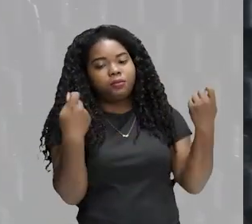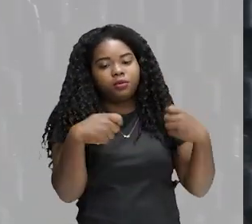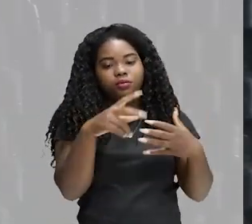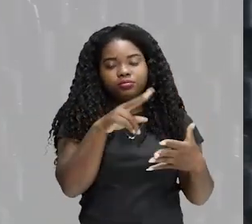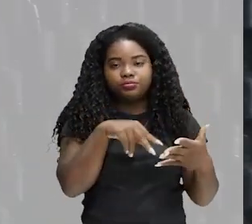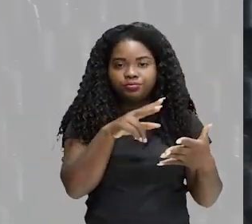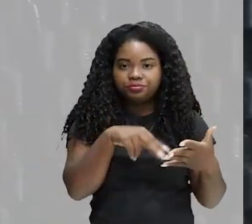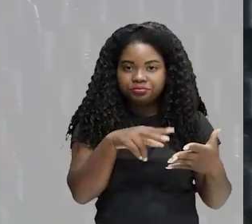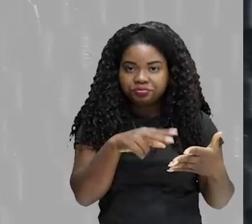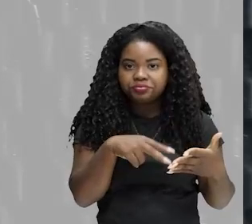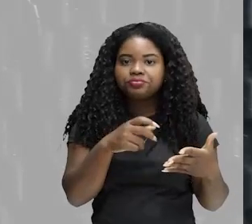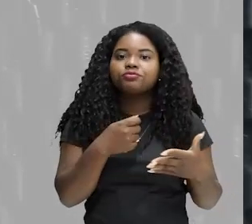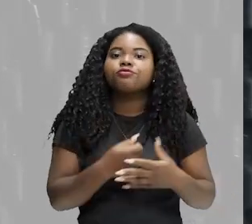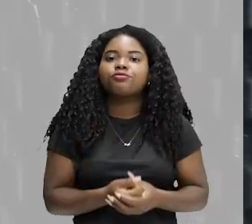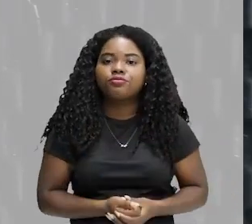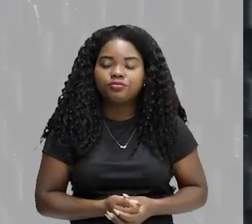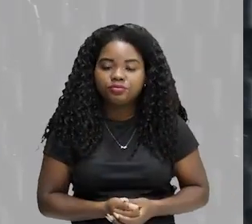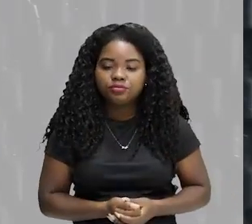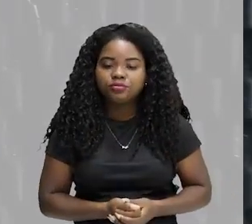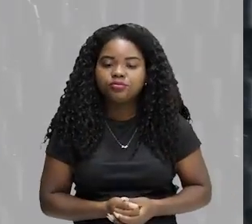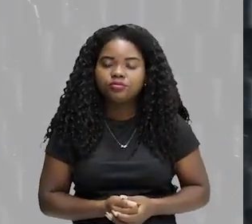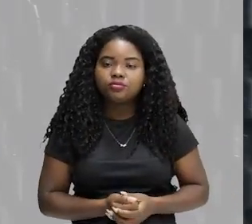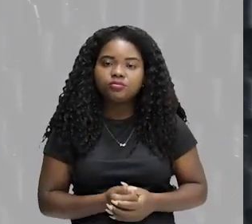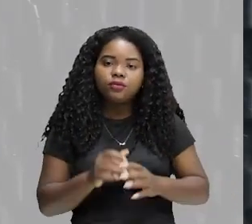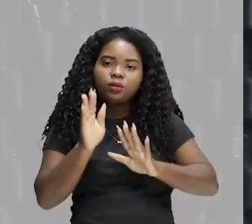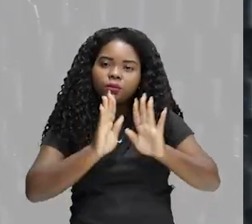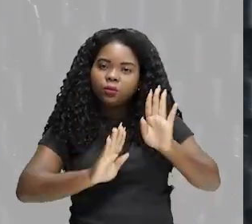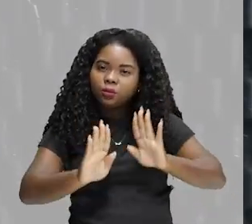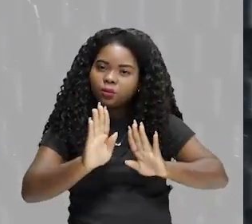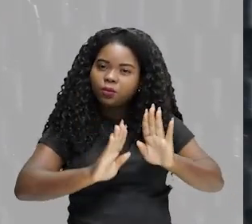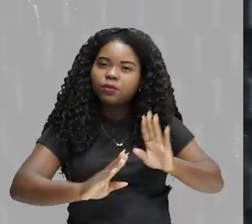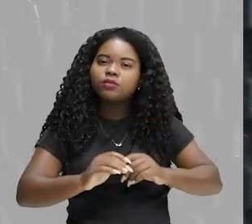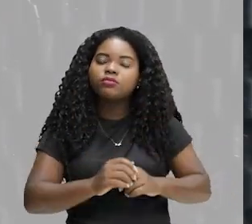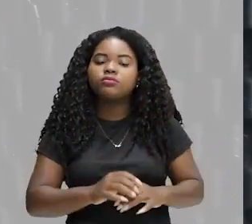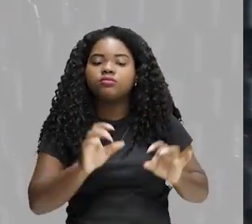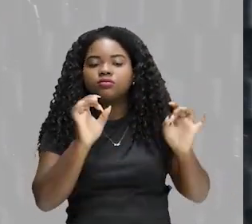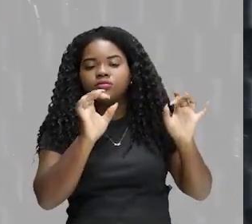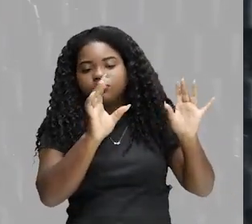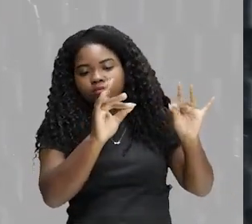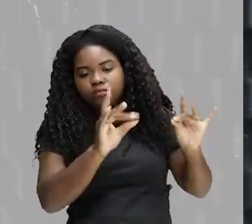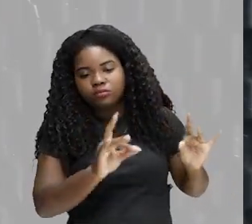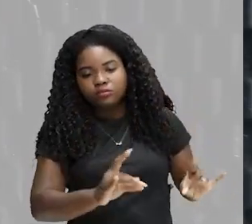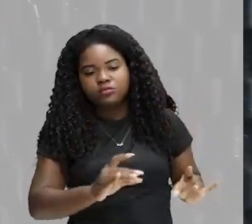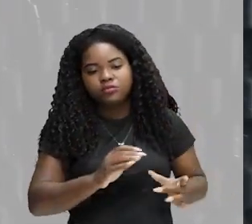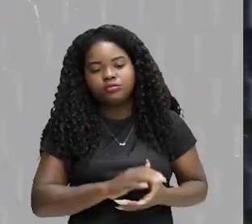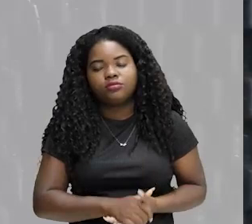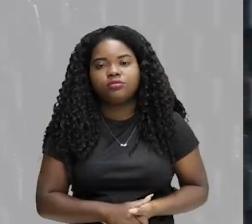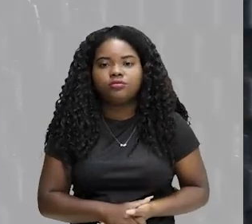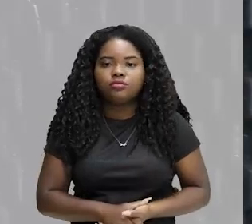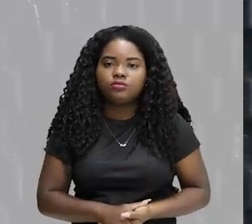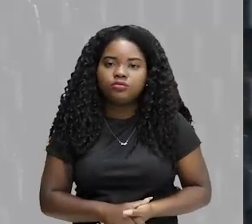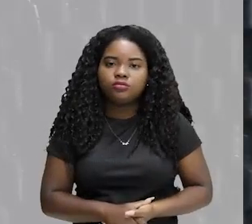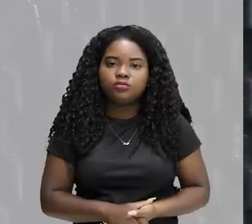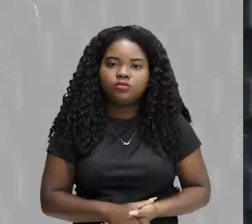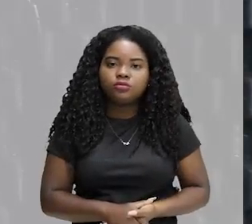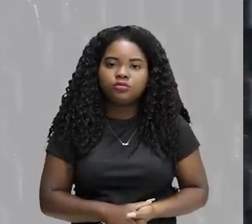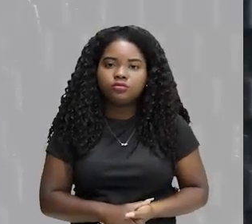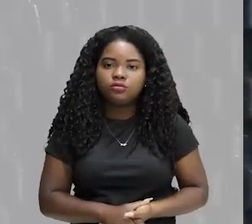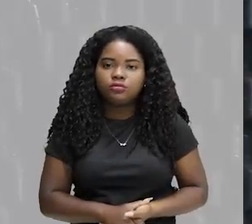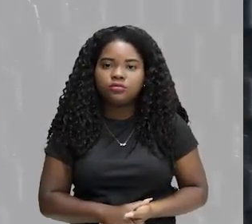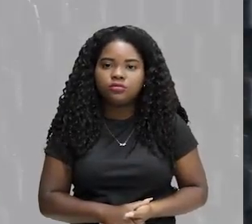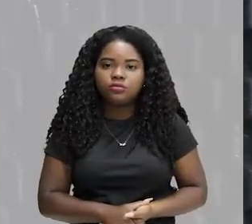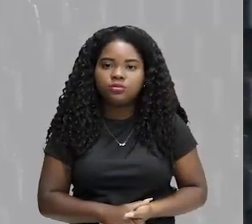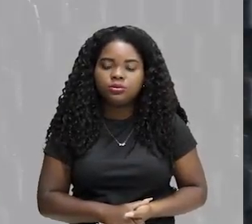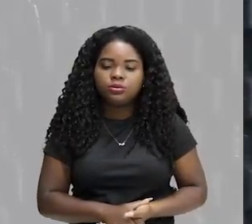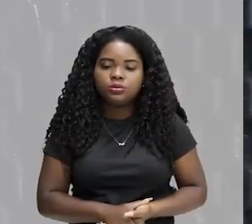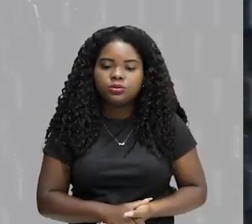leitura criteriosa, minuciosa, com muito detalhe, tá? Para que a gente não se perca e acabe usando uma informação que não era aquela que a